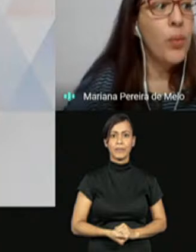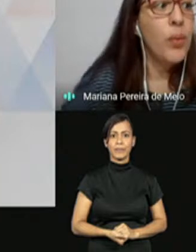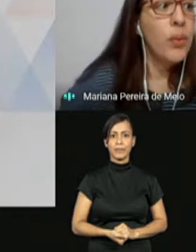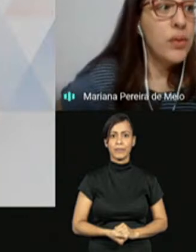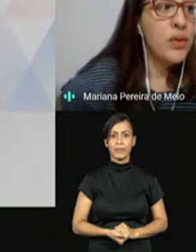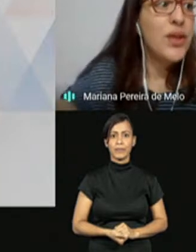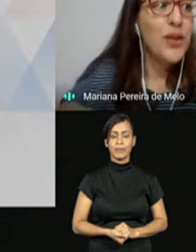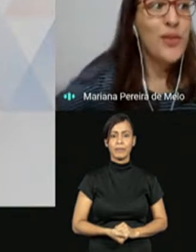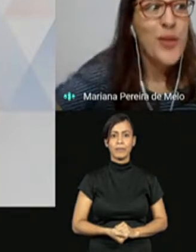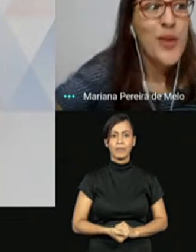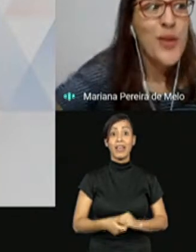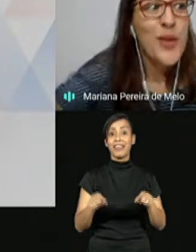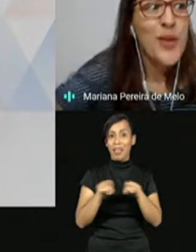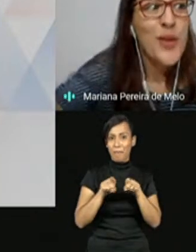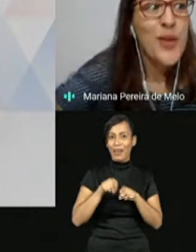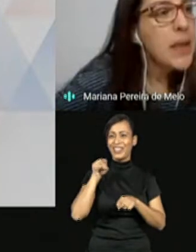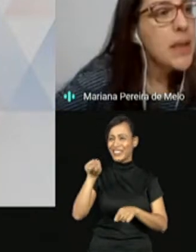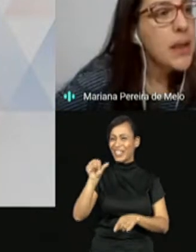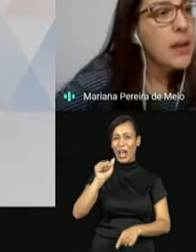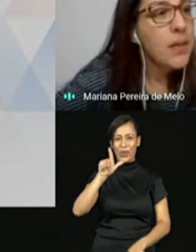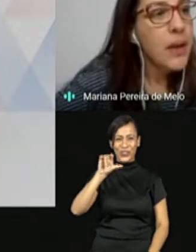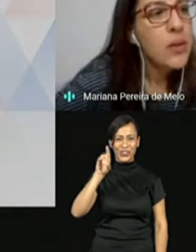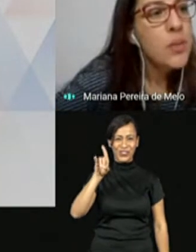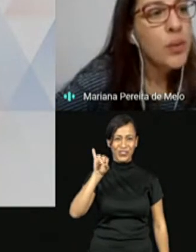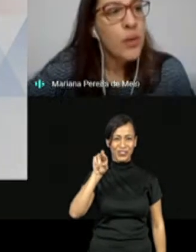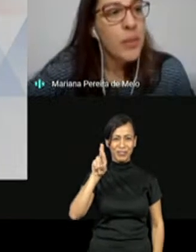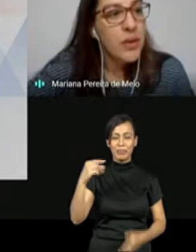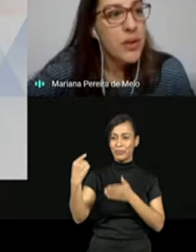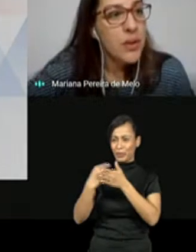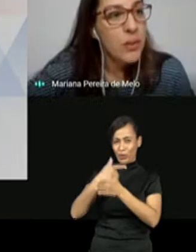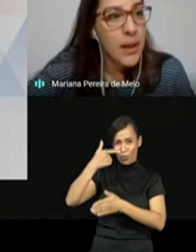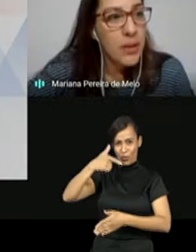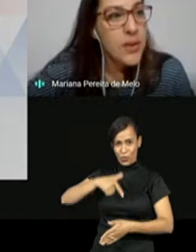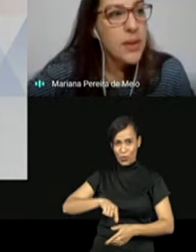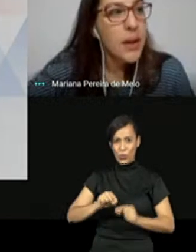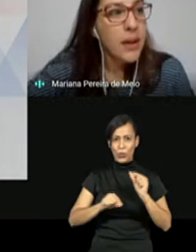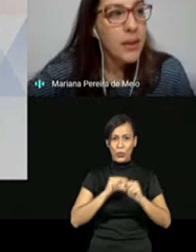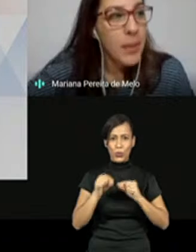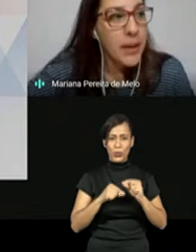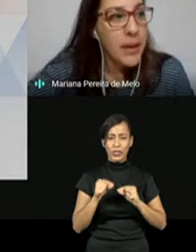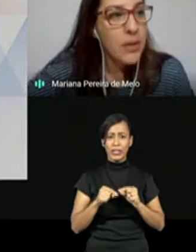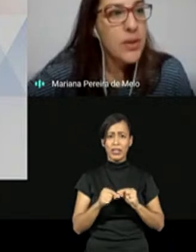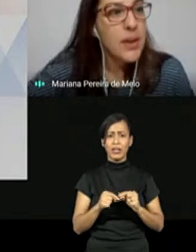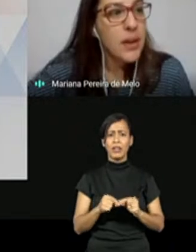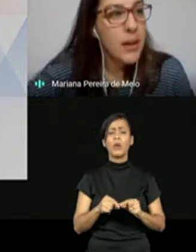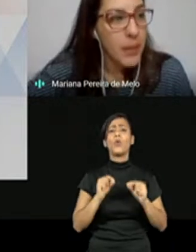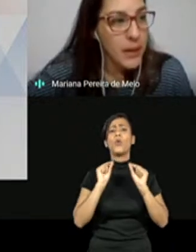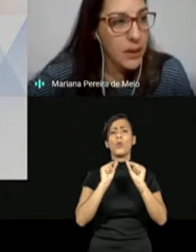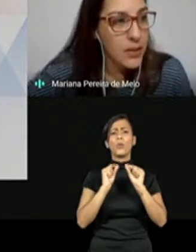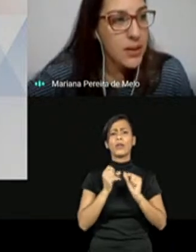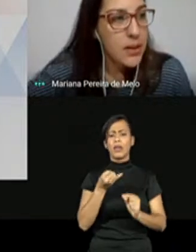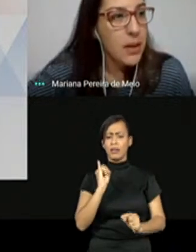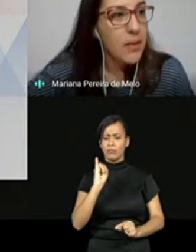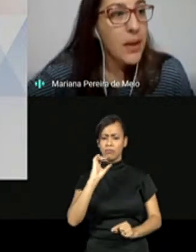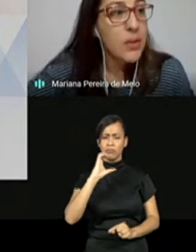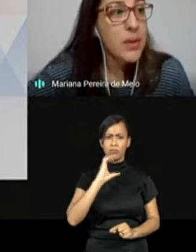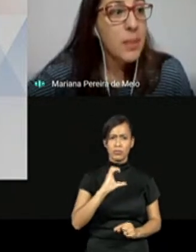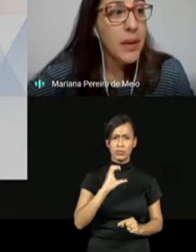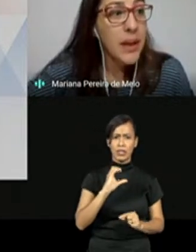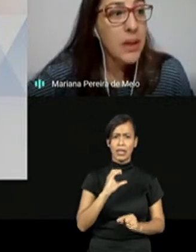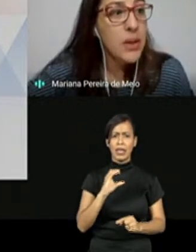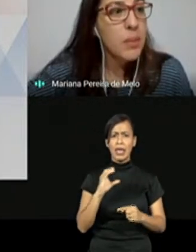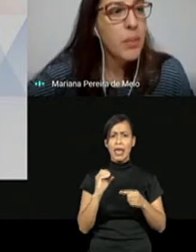Bom, de novo, Aldir. Quais as diferenças entre eventos mutuamente excludentes, independentes e dependentes?